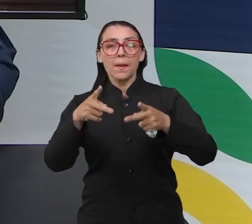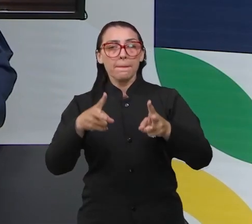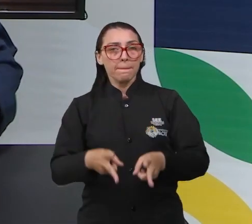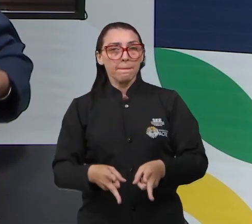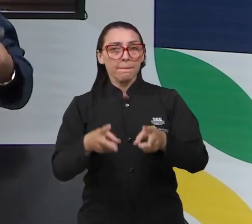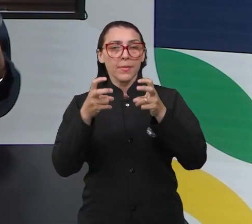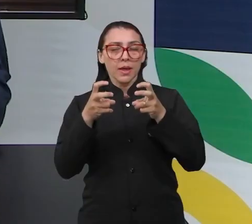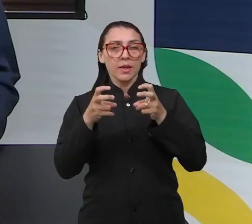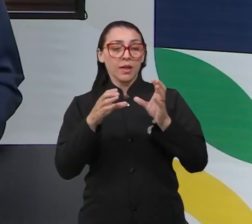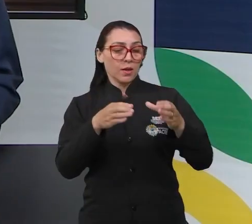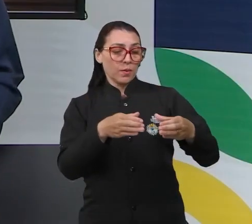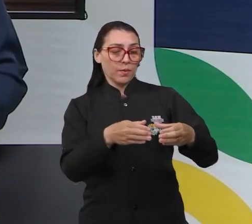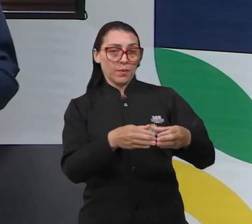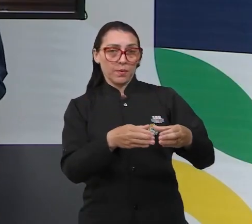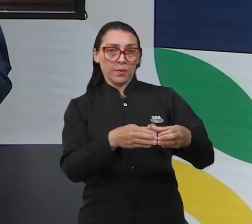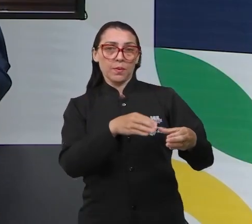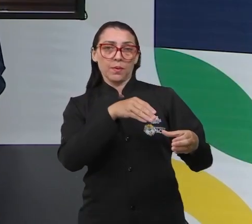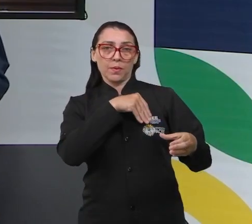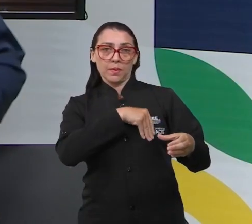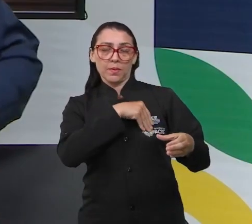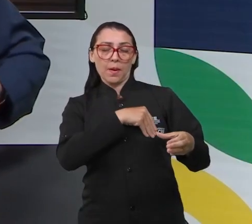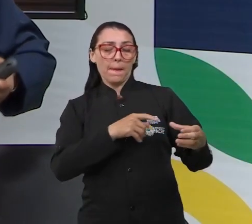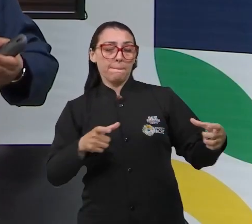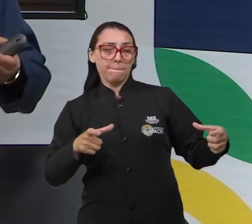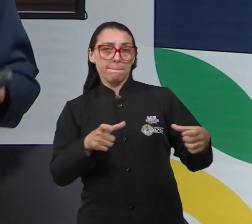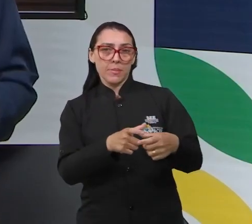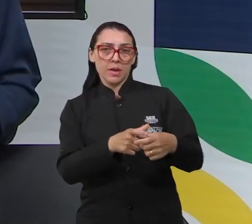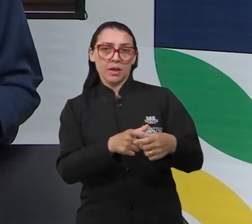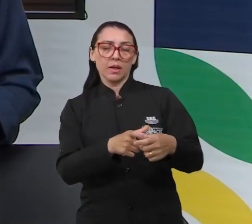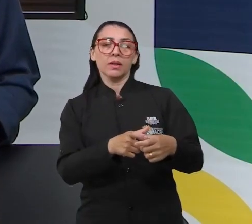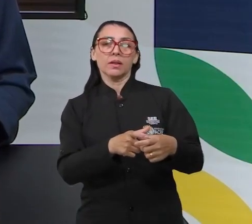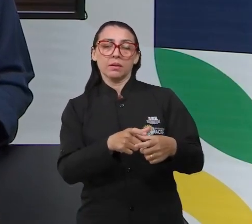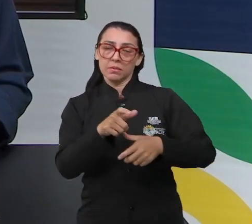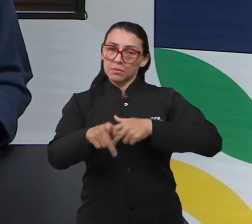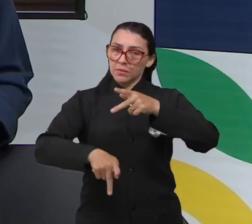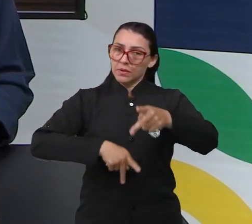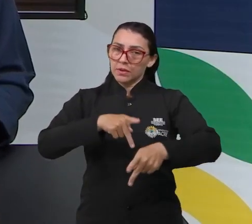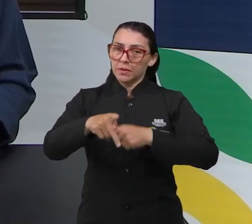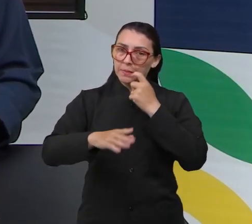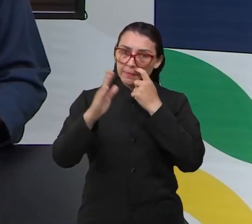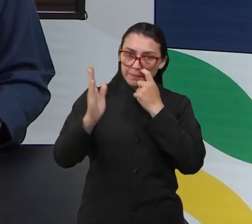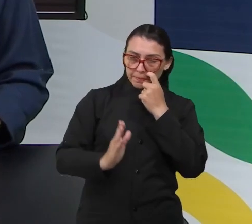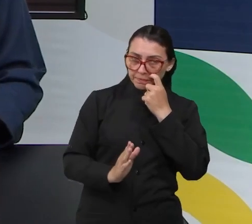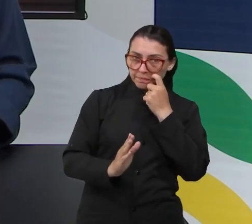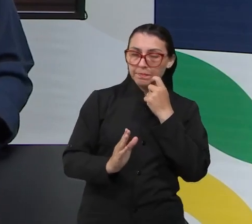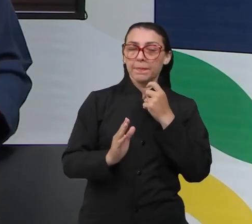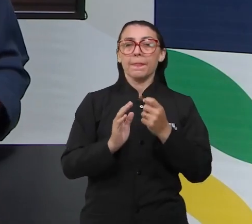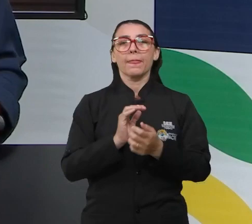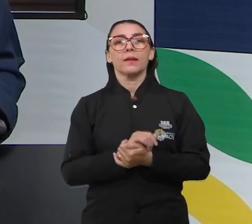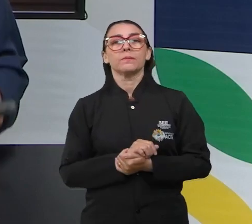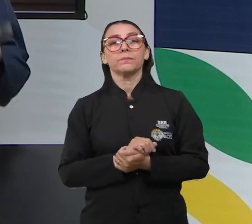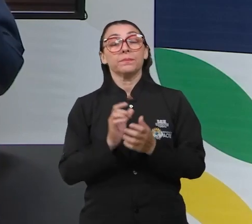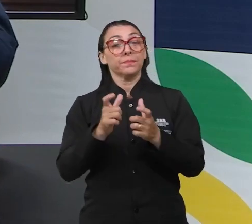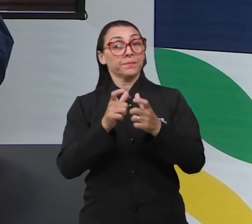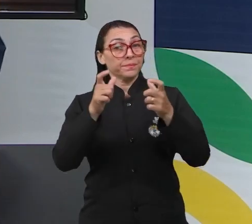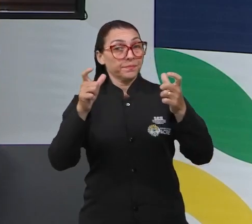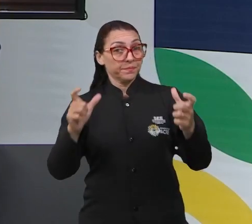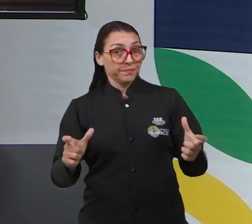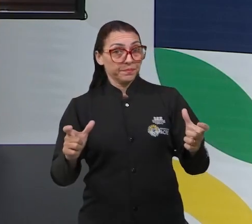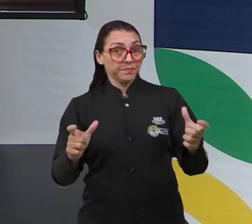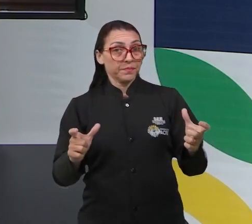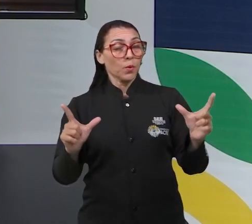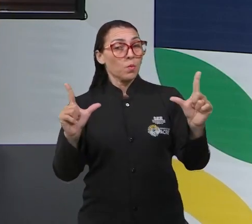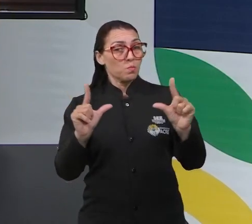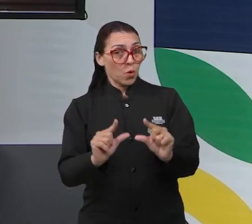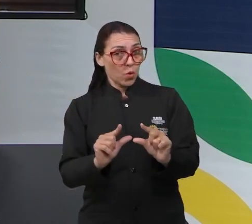que a concentração de renda está em uma pequena parcela da população brasileira, sendo que a maior parcela está